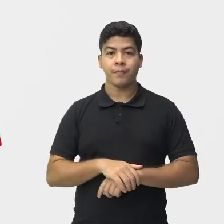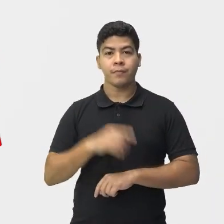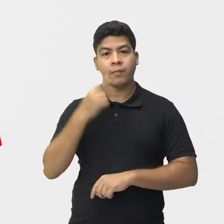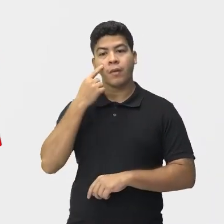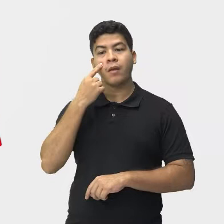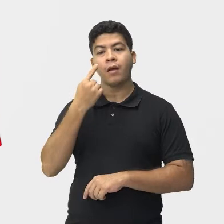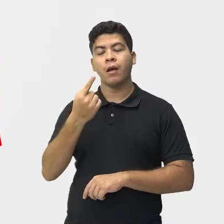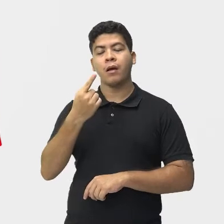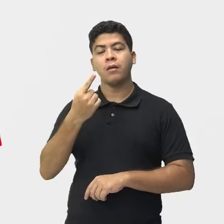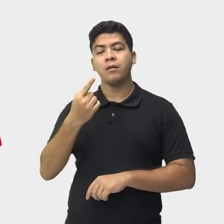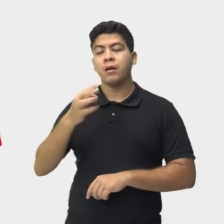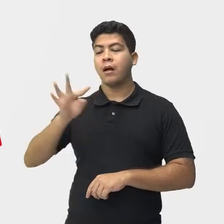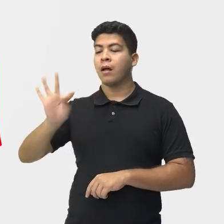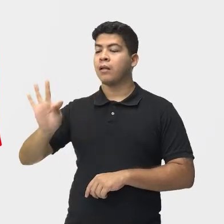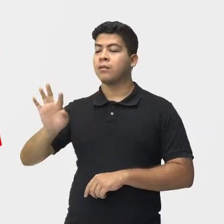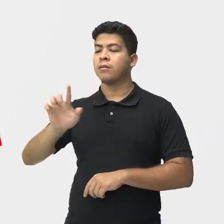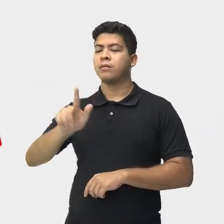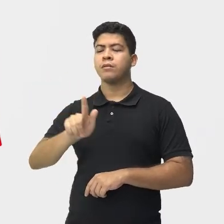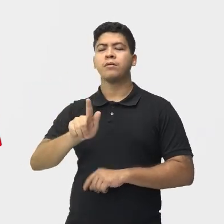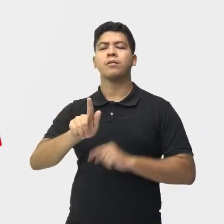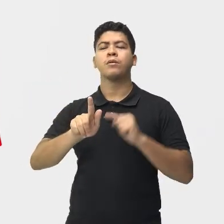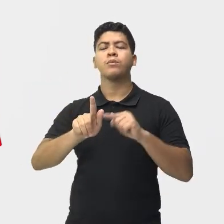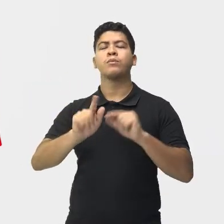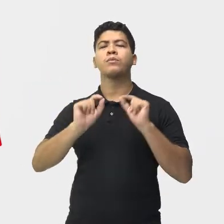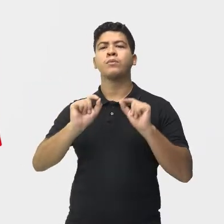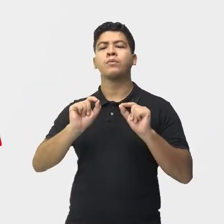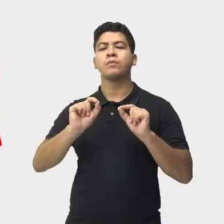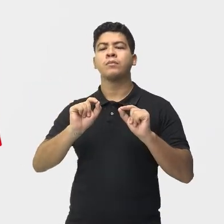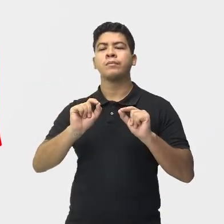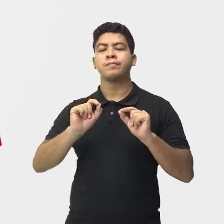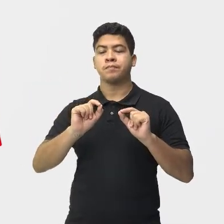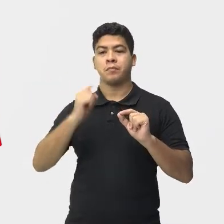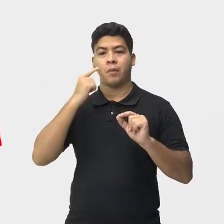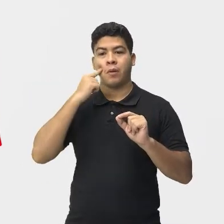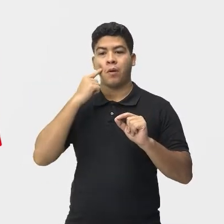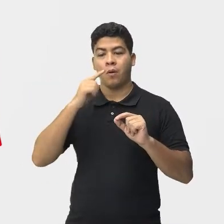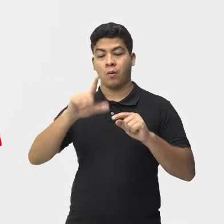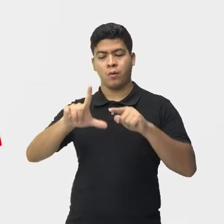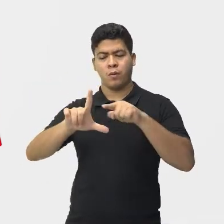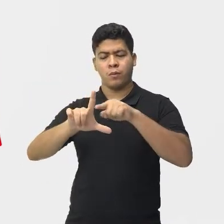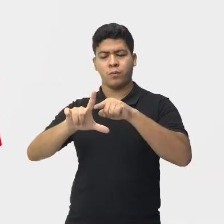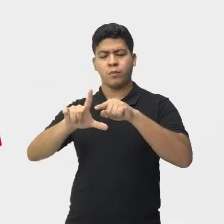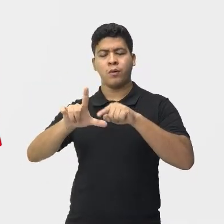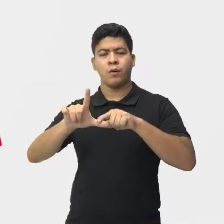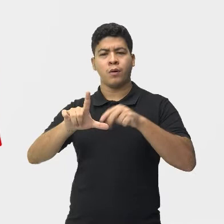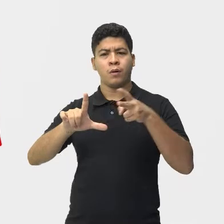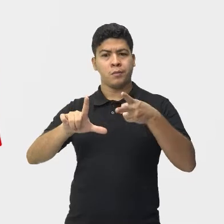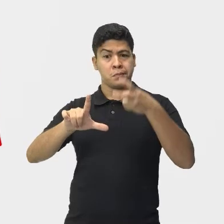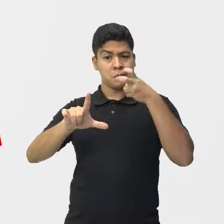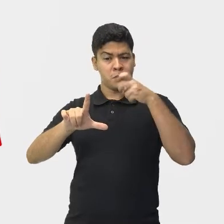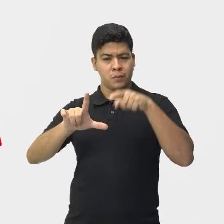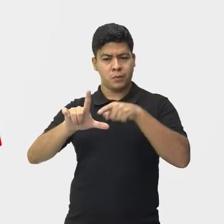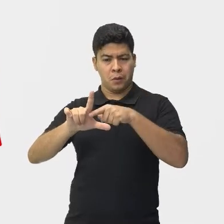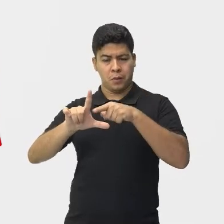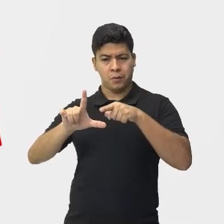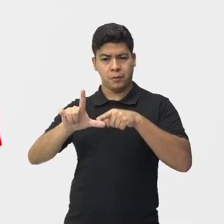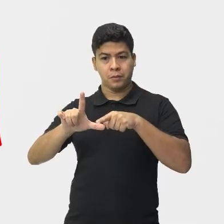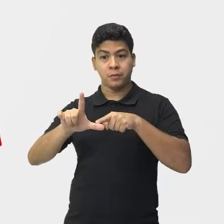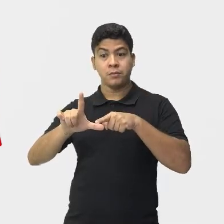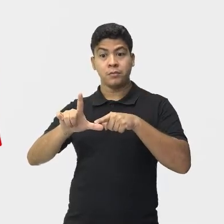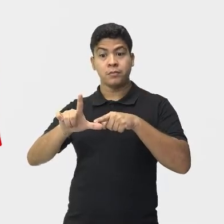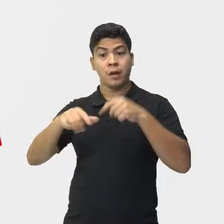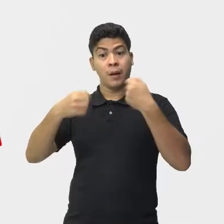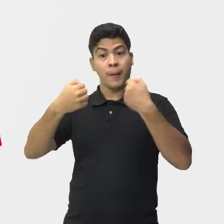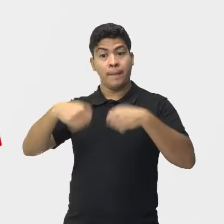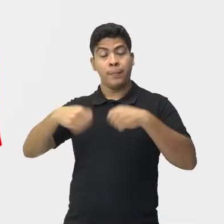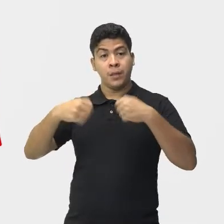ângulo, ela é a aceleração. Agora, observe bem que se eu for tirar a tangente desse ângulo, eu vou ter que dividir